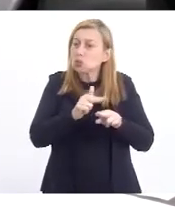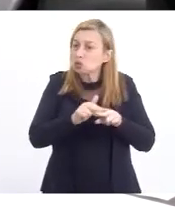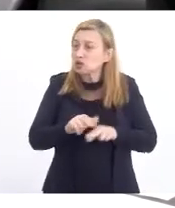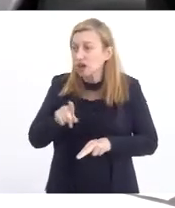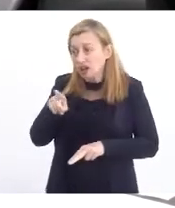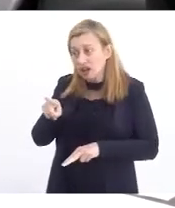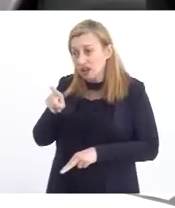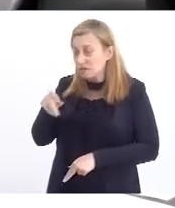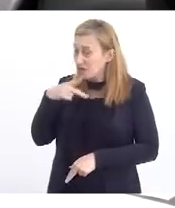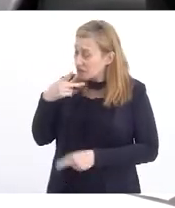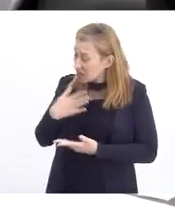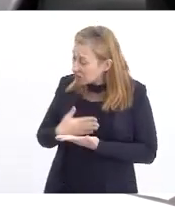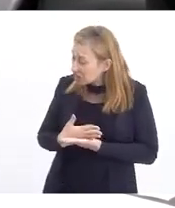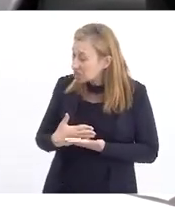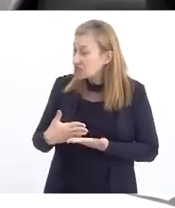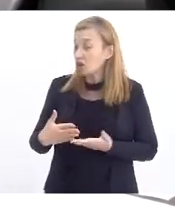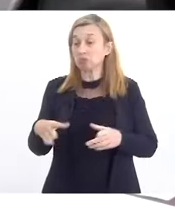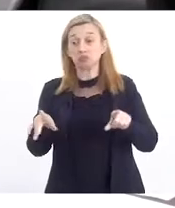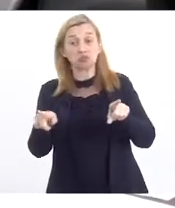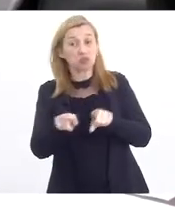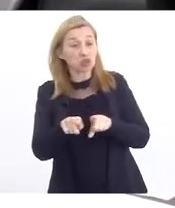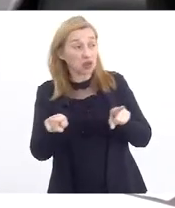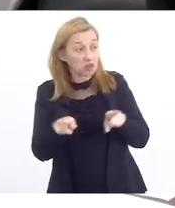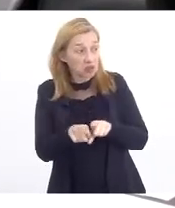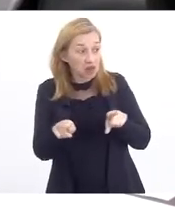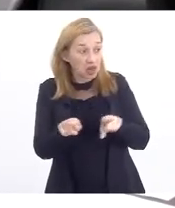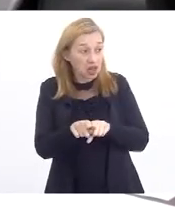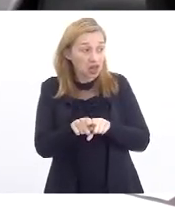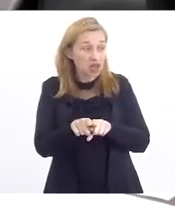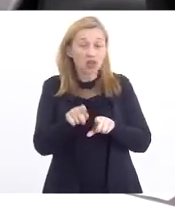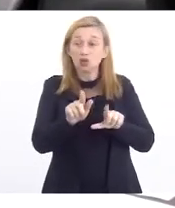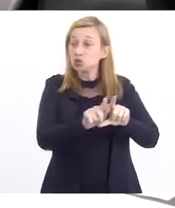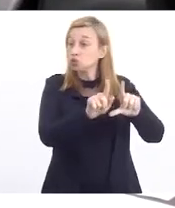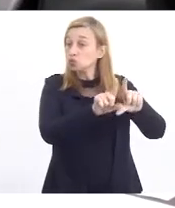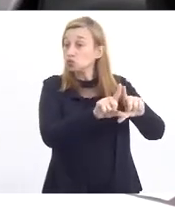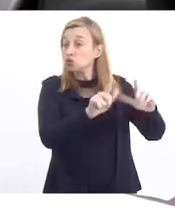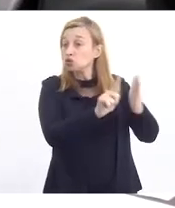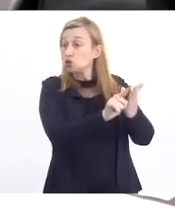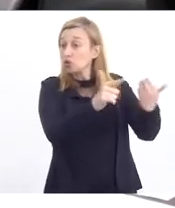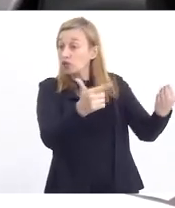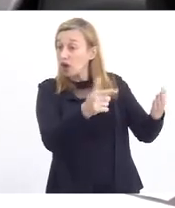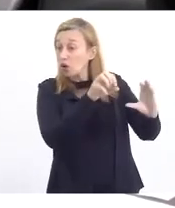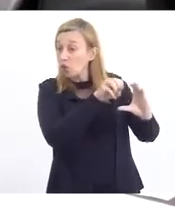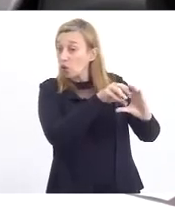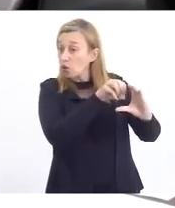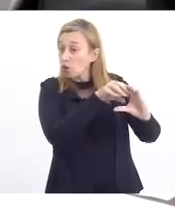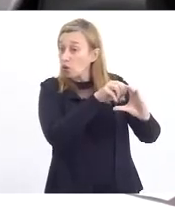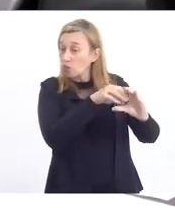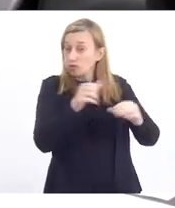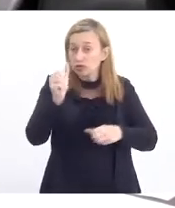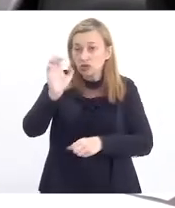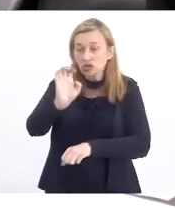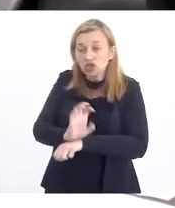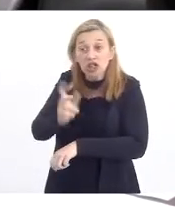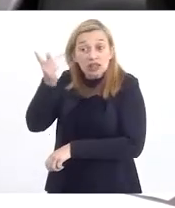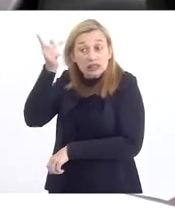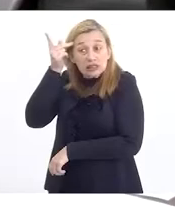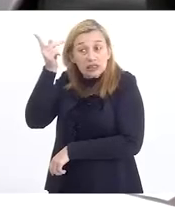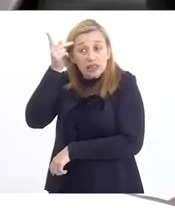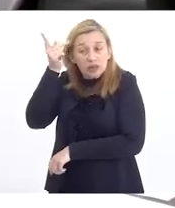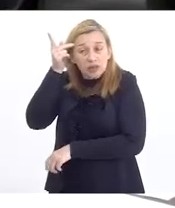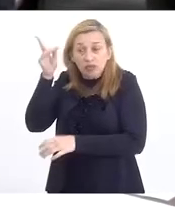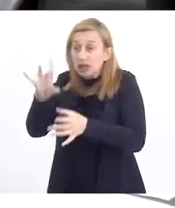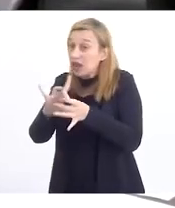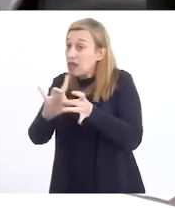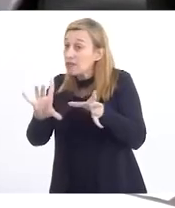minha fala inicial, também se foi surpreendido no jornal O Globo, que o Estado de São Paulo teve